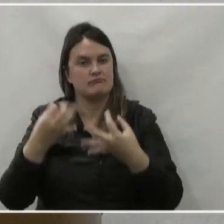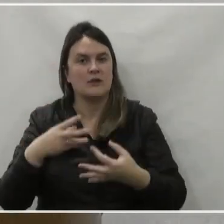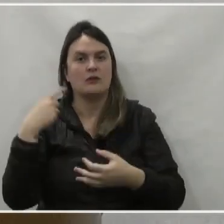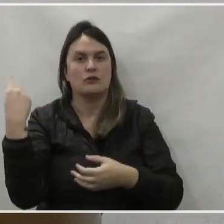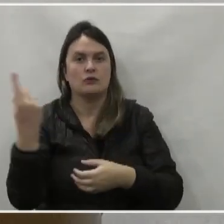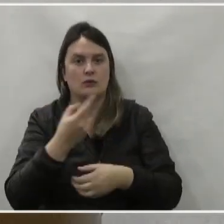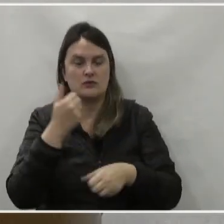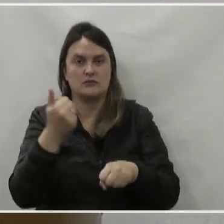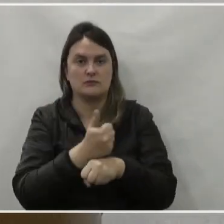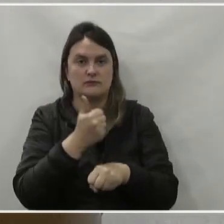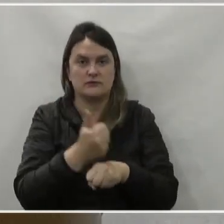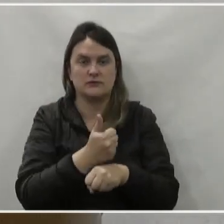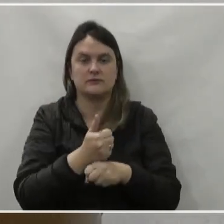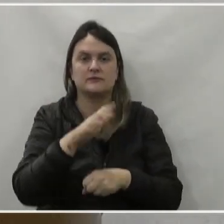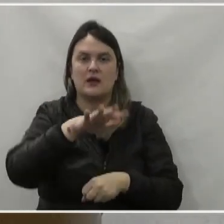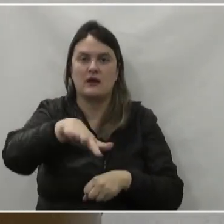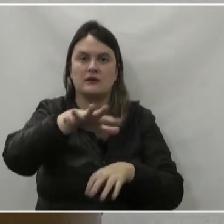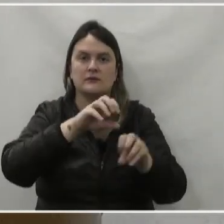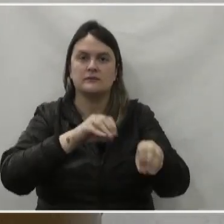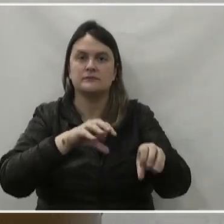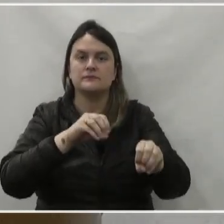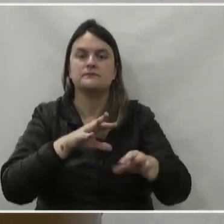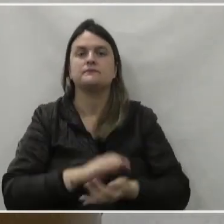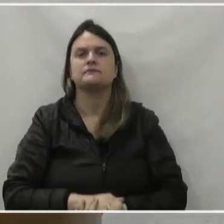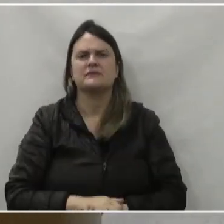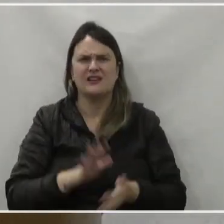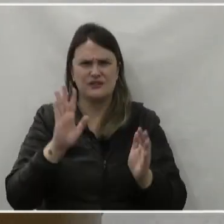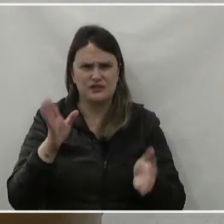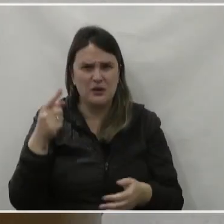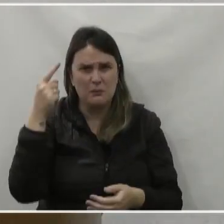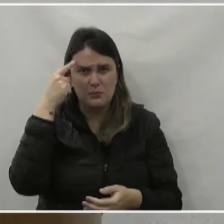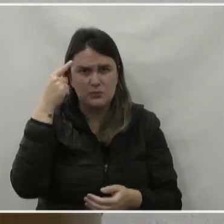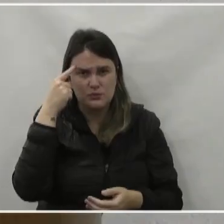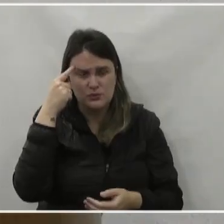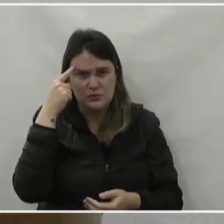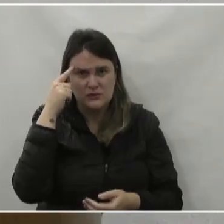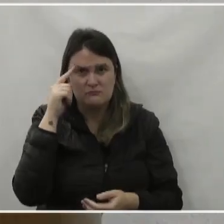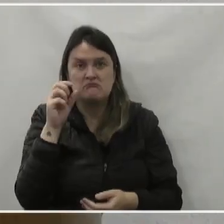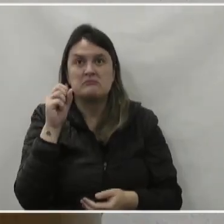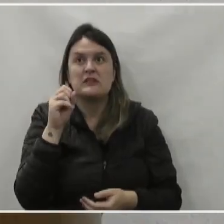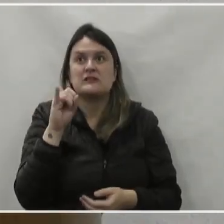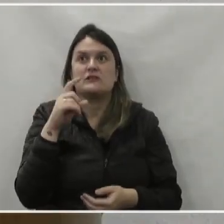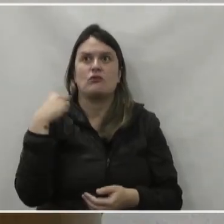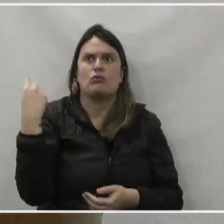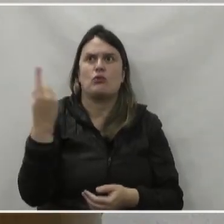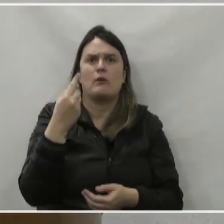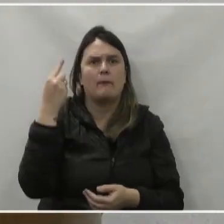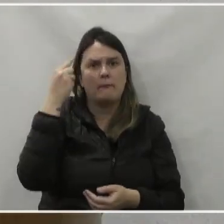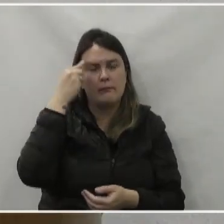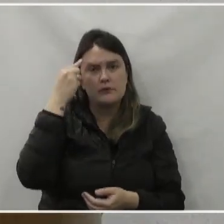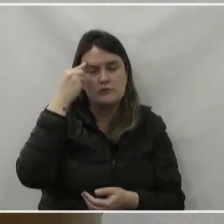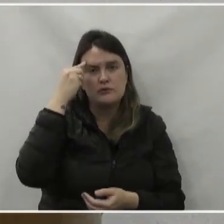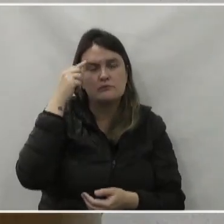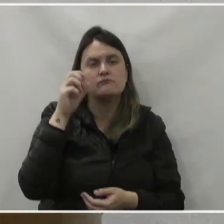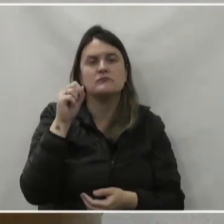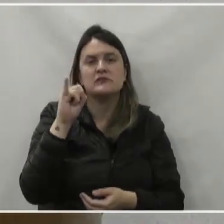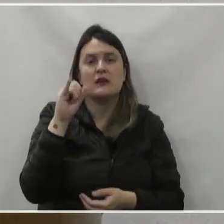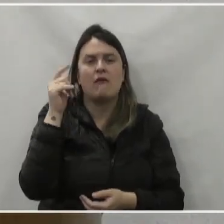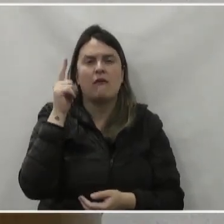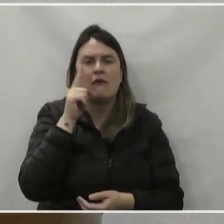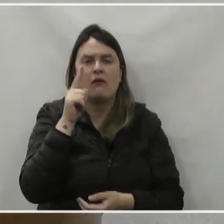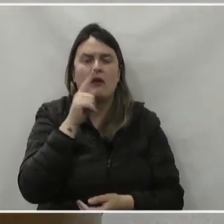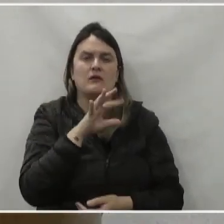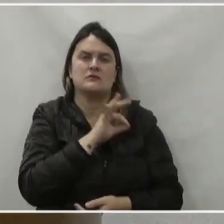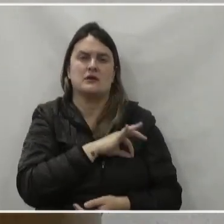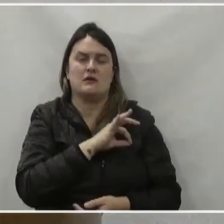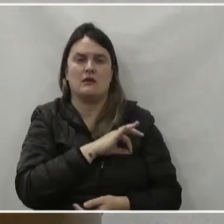nossa educação. Já pensou se, ou pensamos nós, se nós ganhássemos um